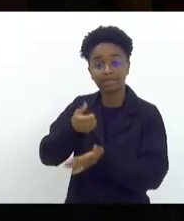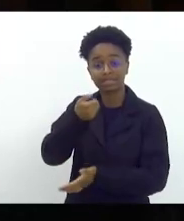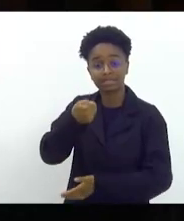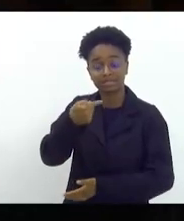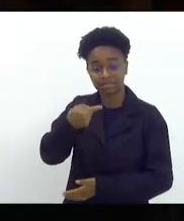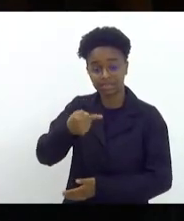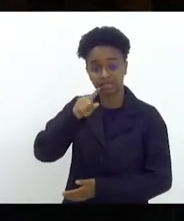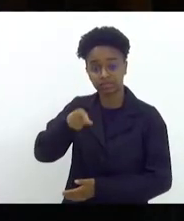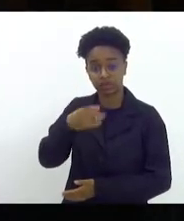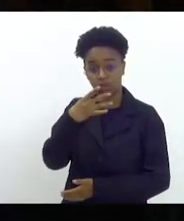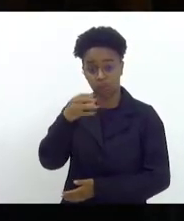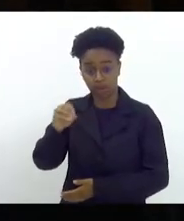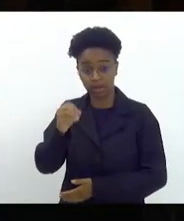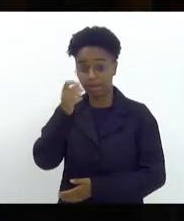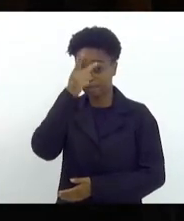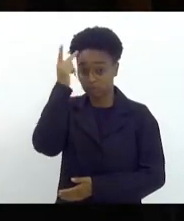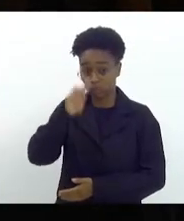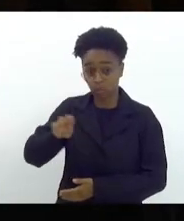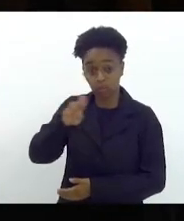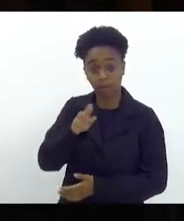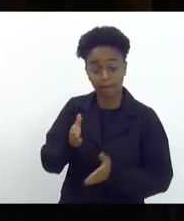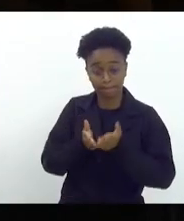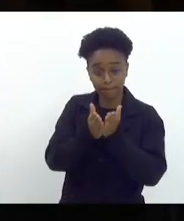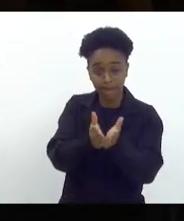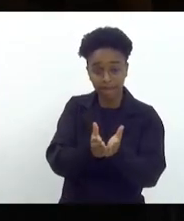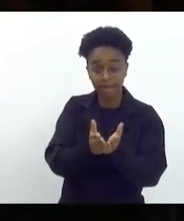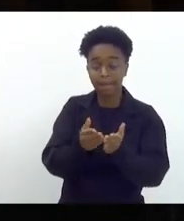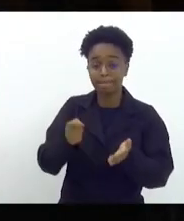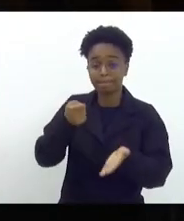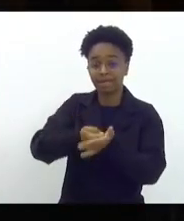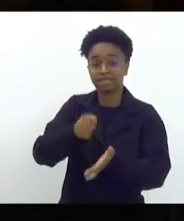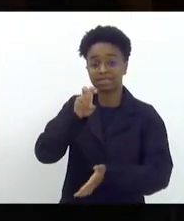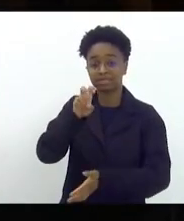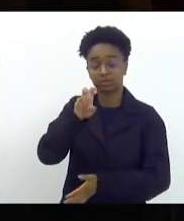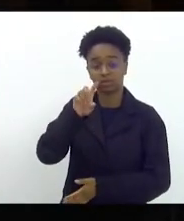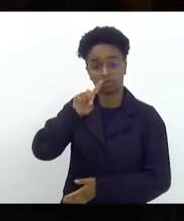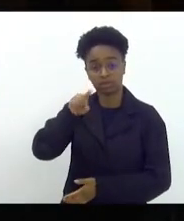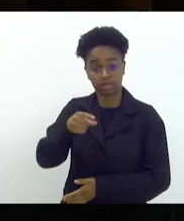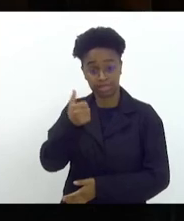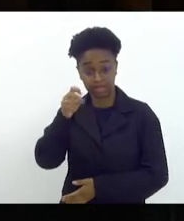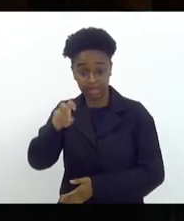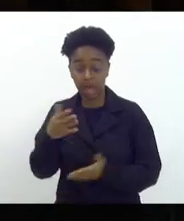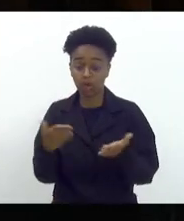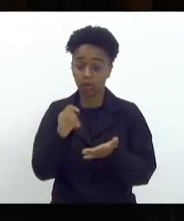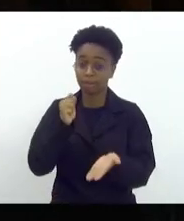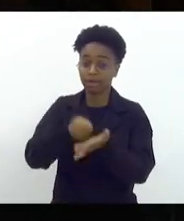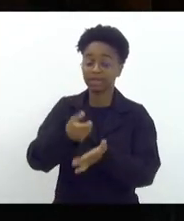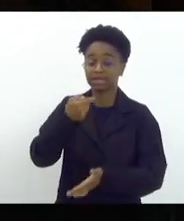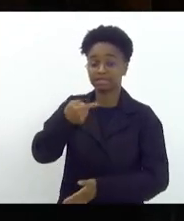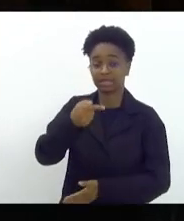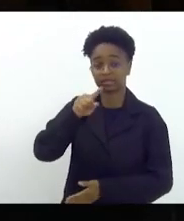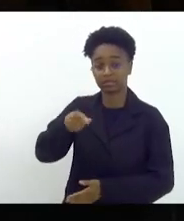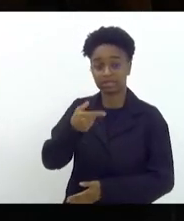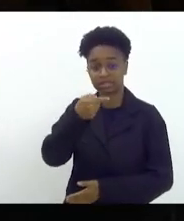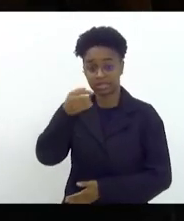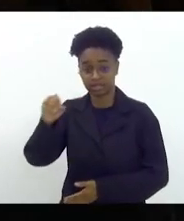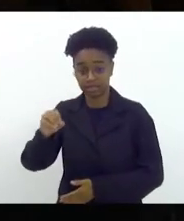um usuário de barcas 5:15 para 7 de Setembro em alguns municípios